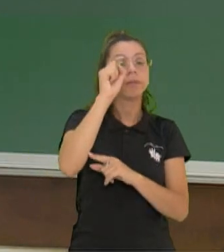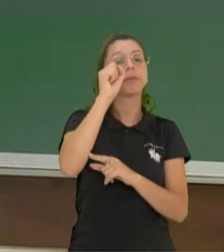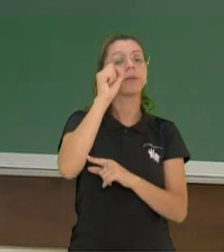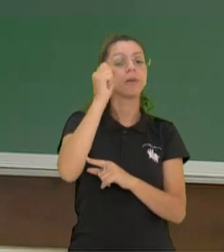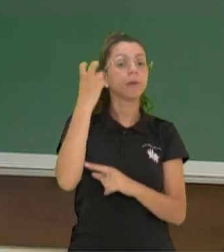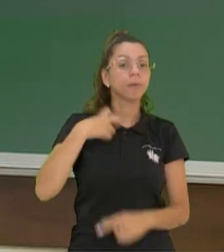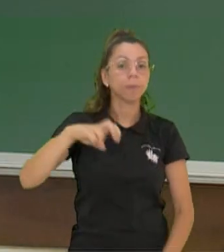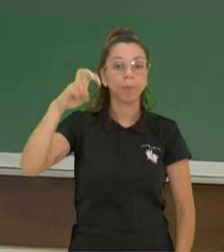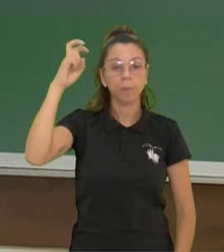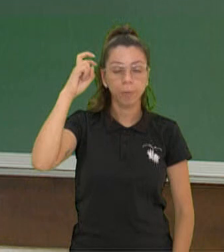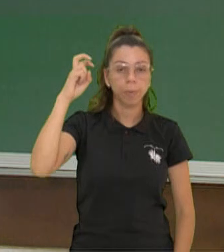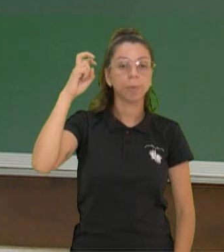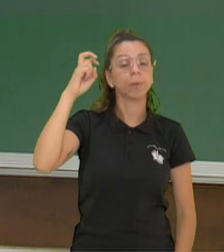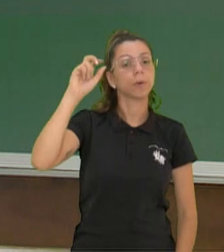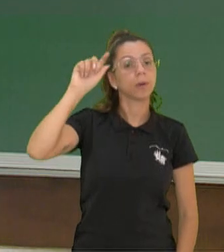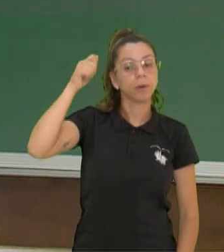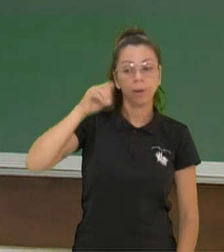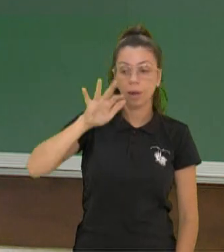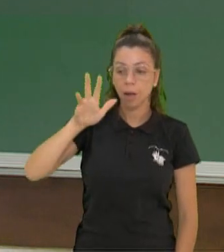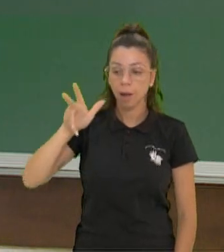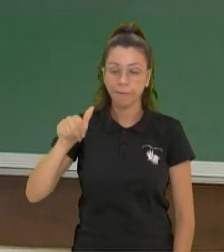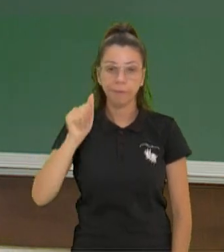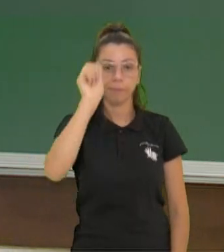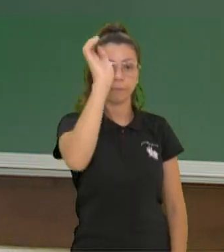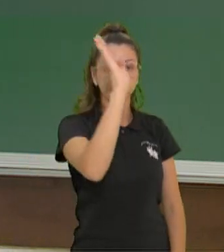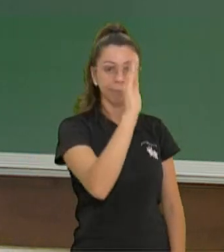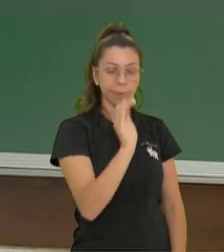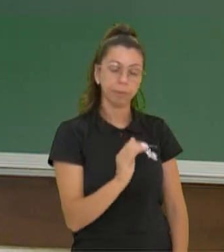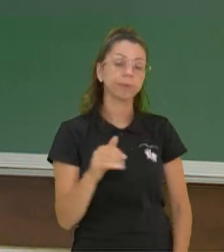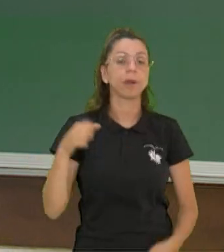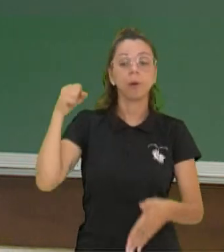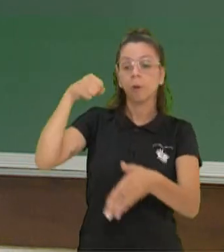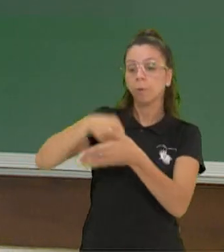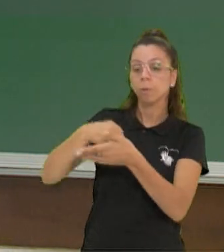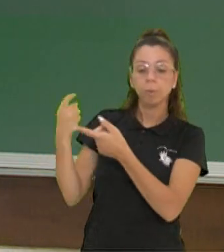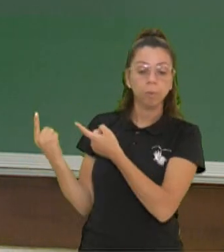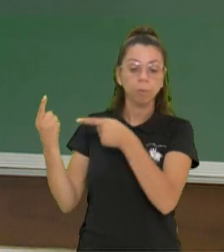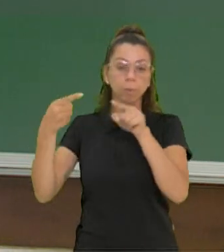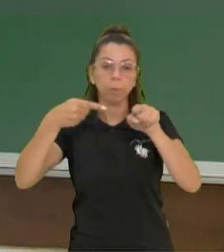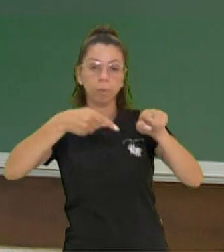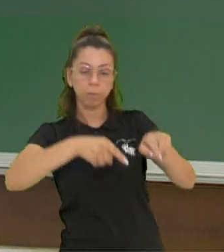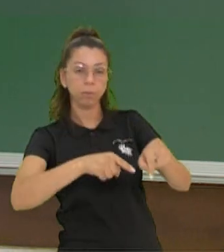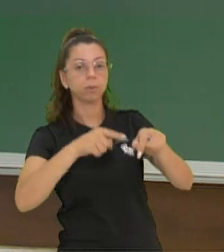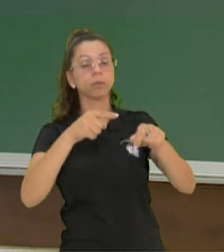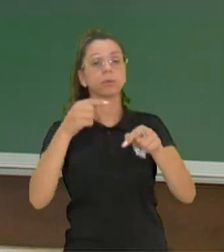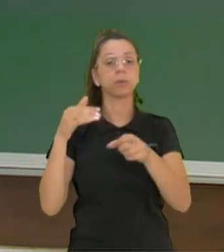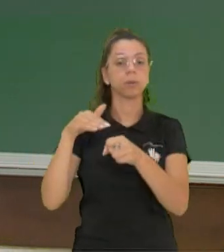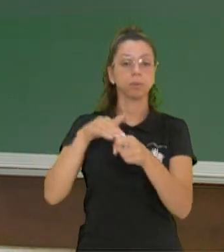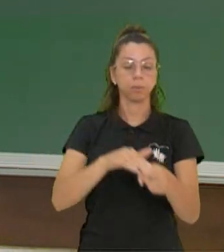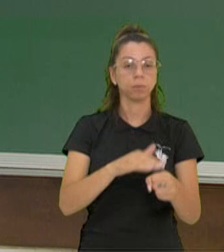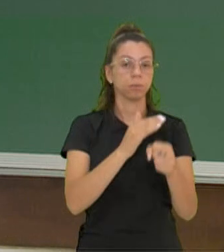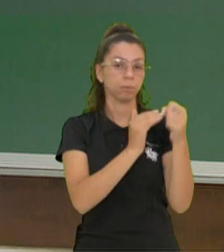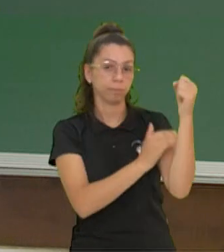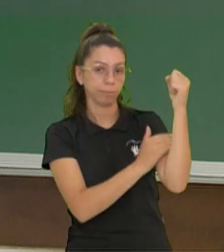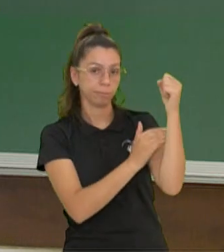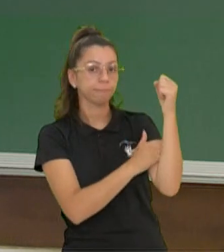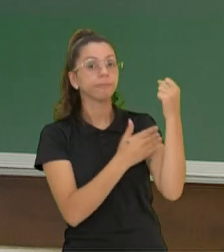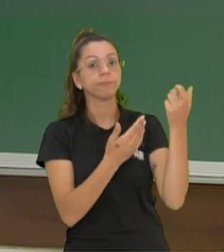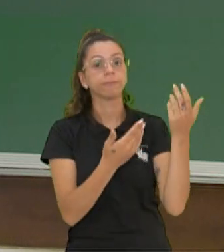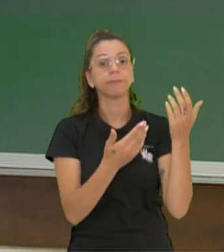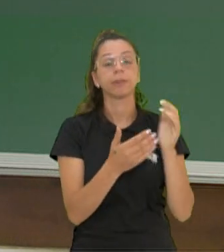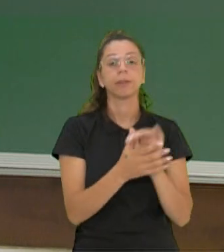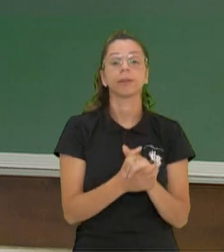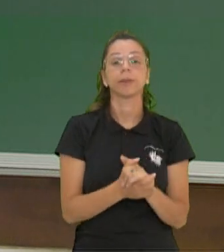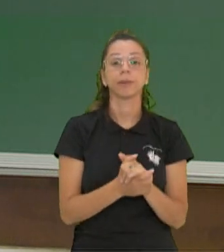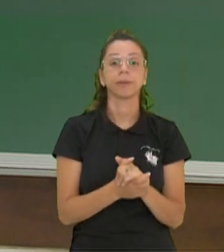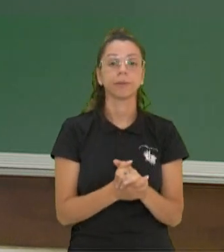nossa cultura afro-brasileira, porque ela vai trabalhar a luta contra o preconceito, né, a força da pessoa negra, Porque vocês